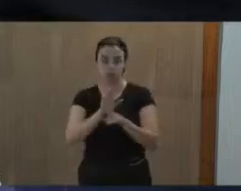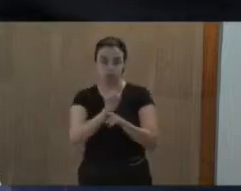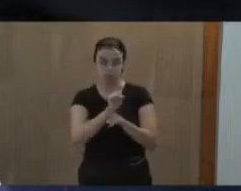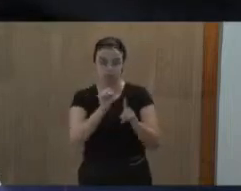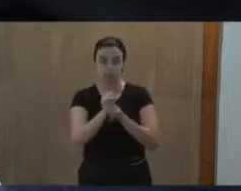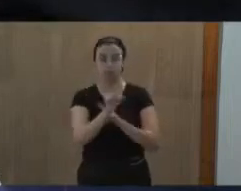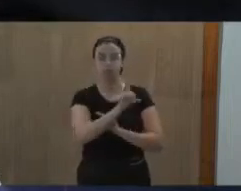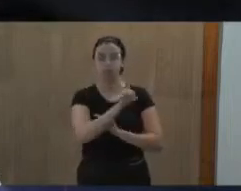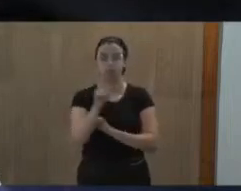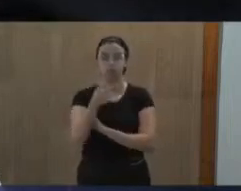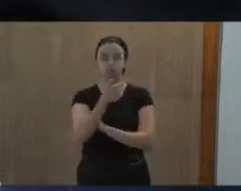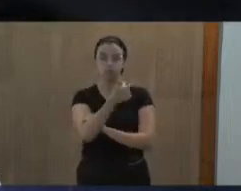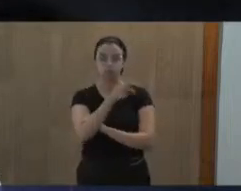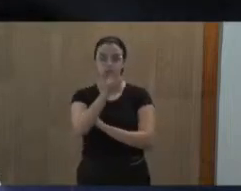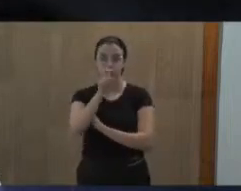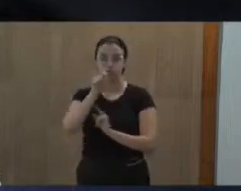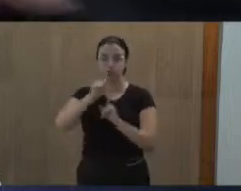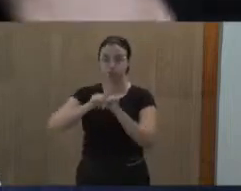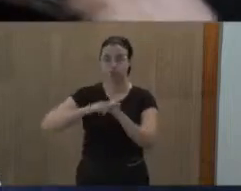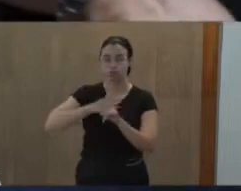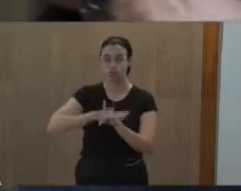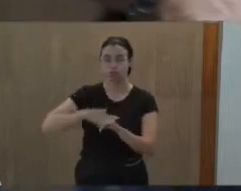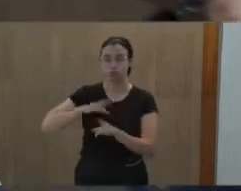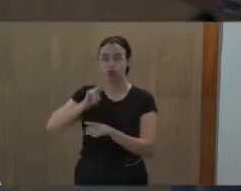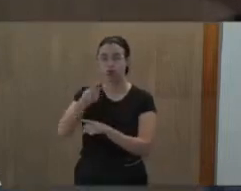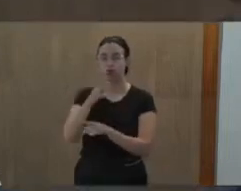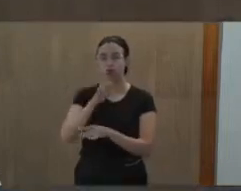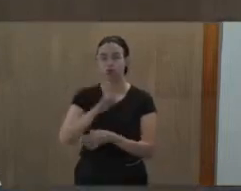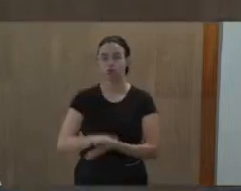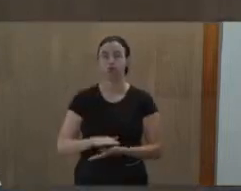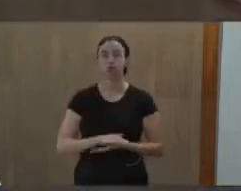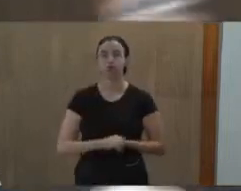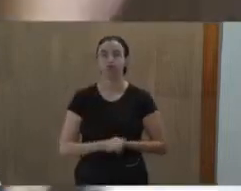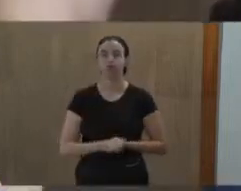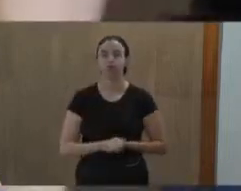de agosto, às 14 horas.